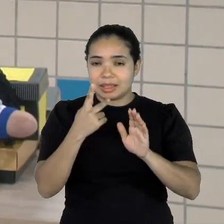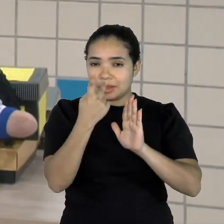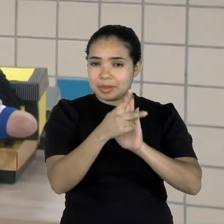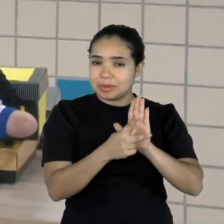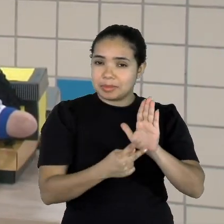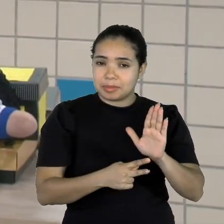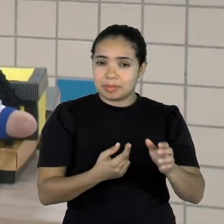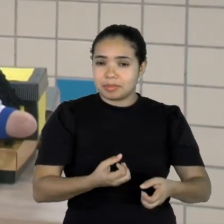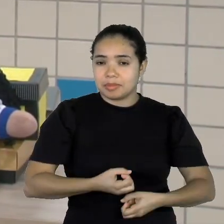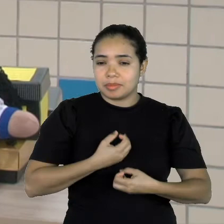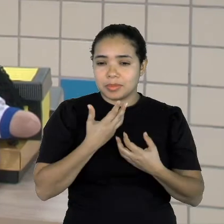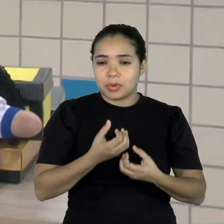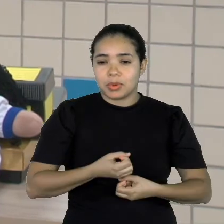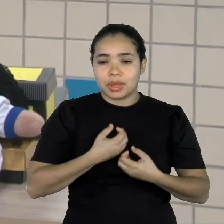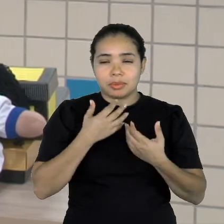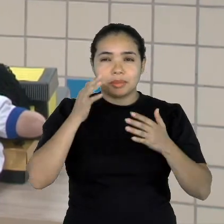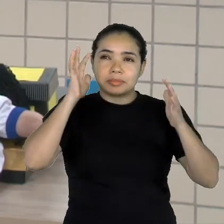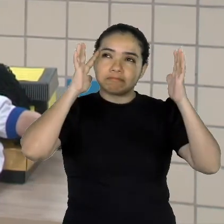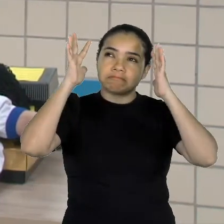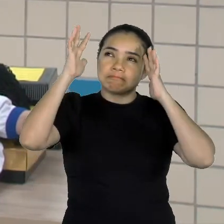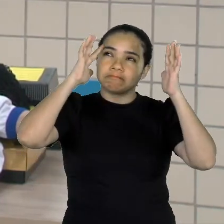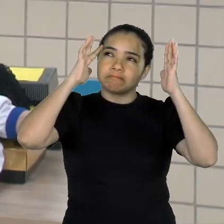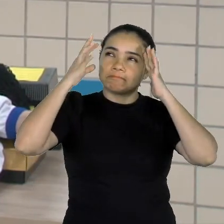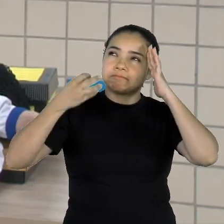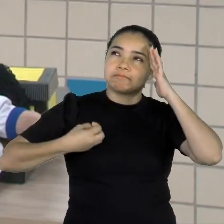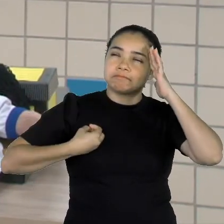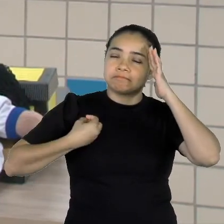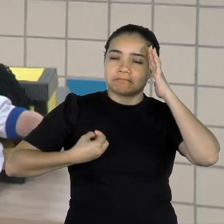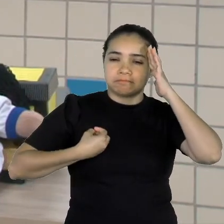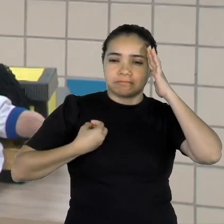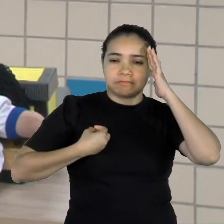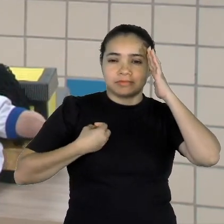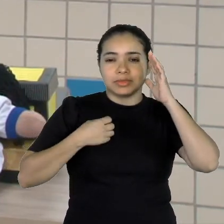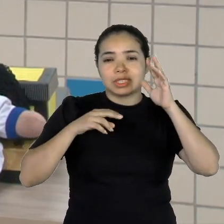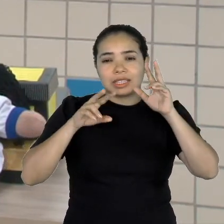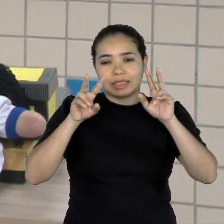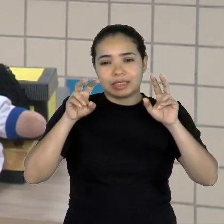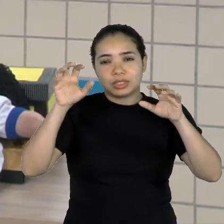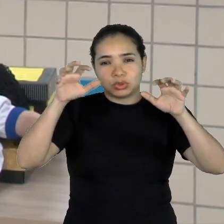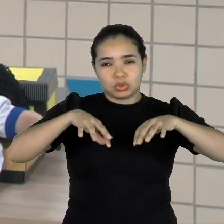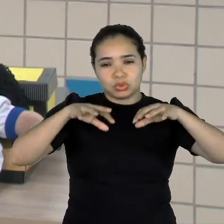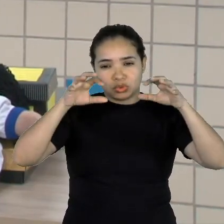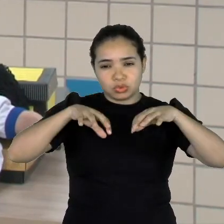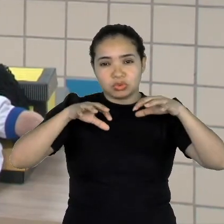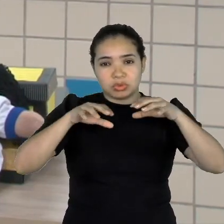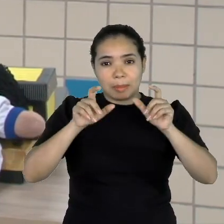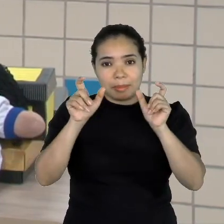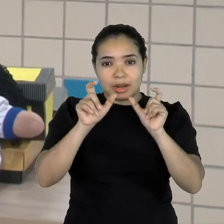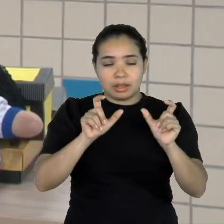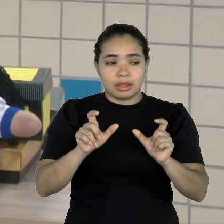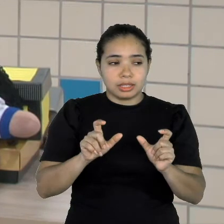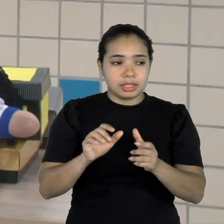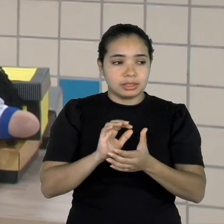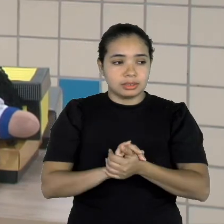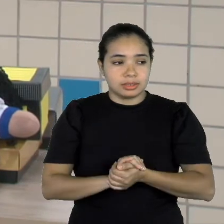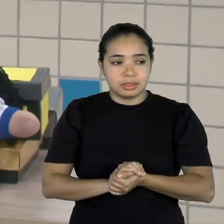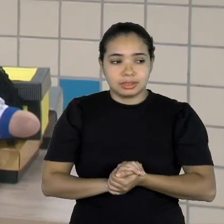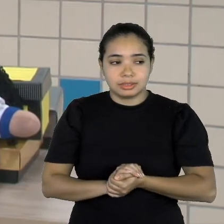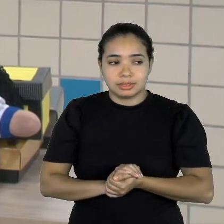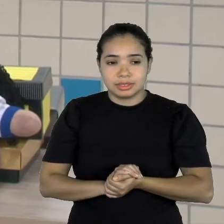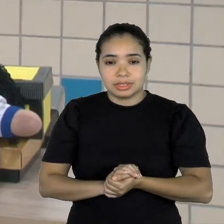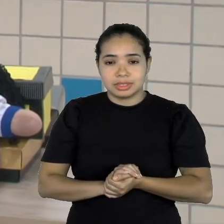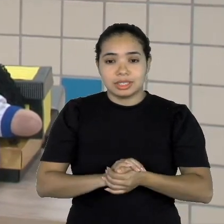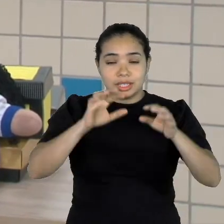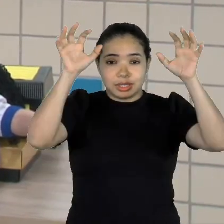gente vive, imagina, usa, viaja. Chuva, é um jogo de palavras bem interessante, presta atenção.